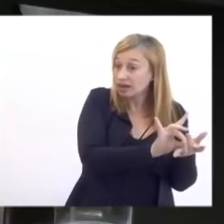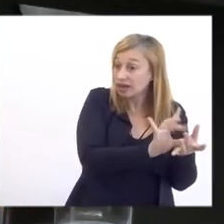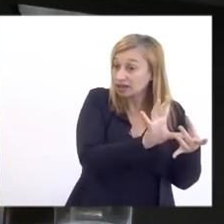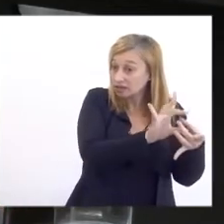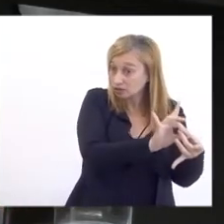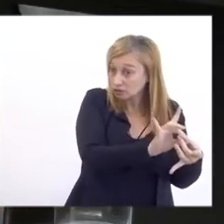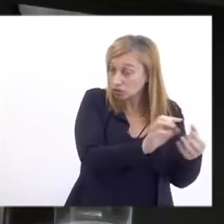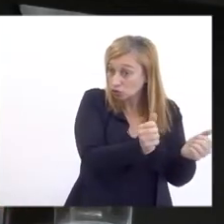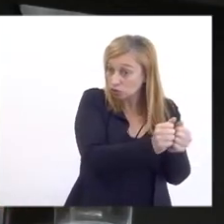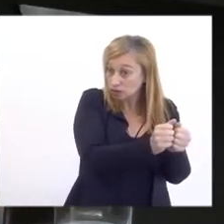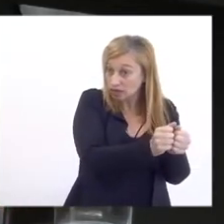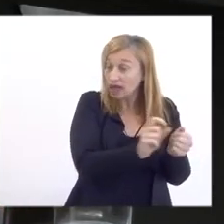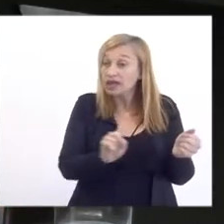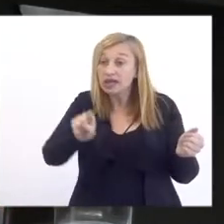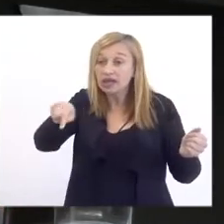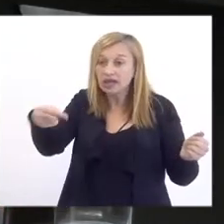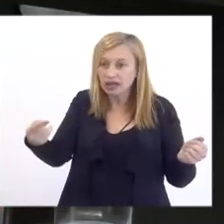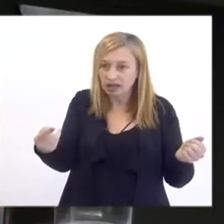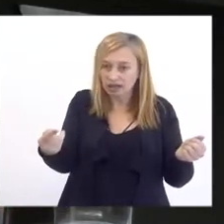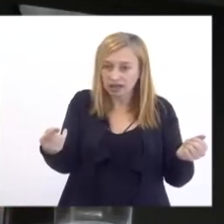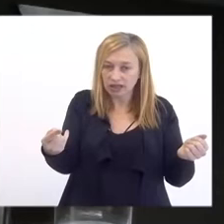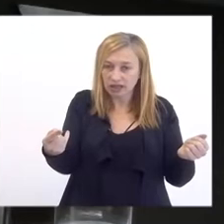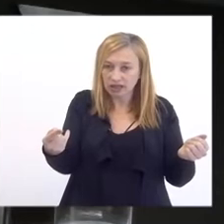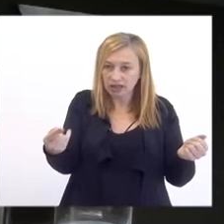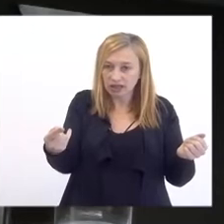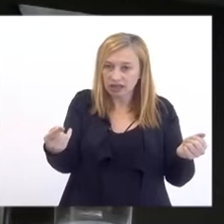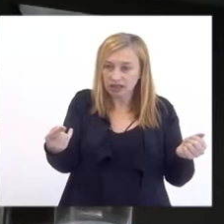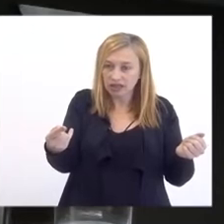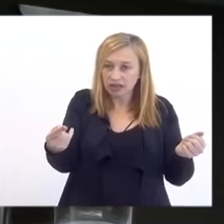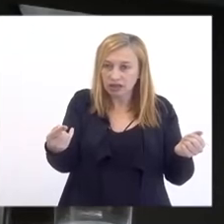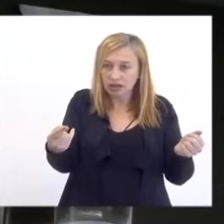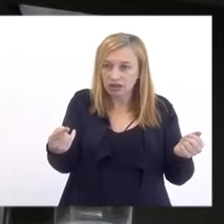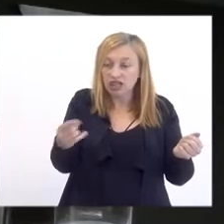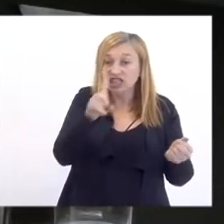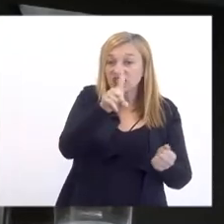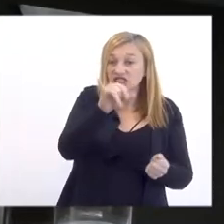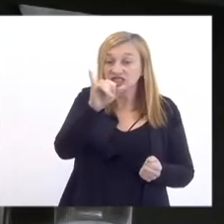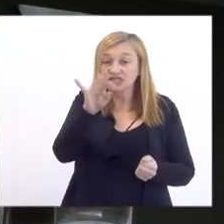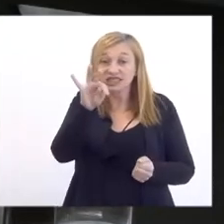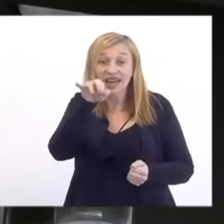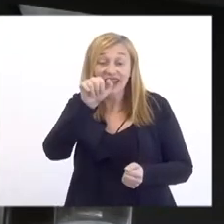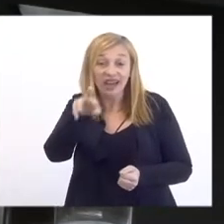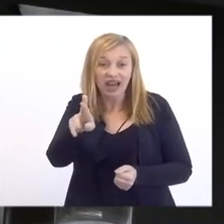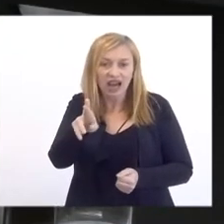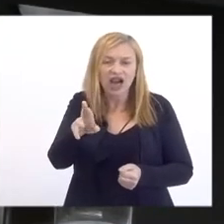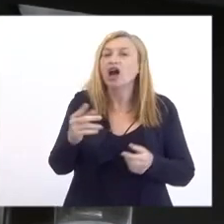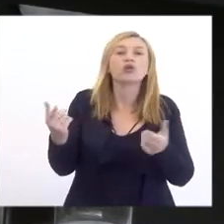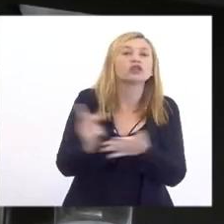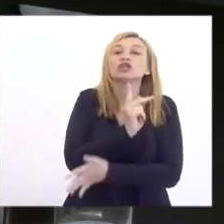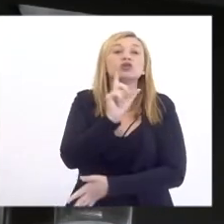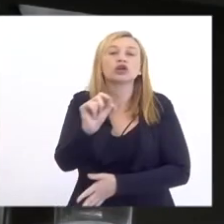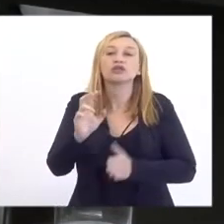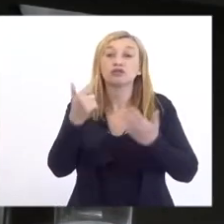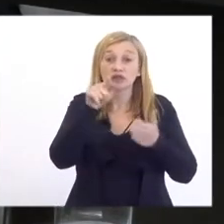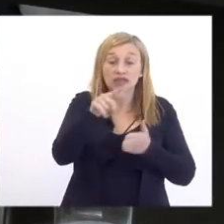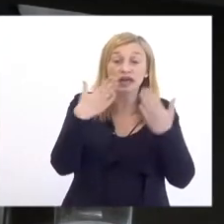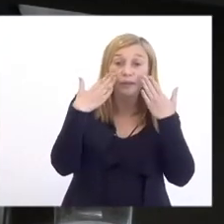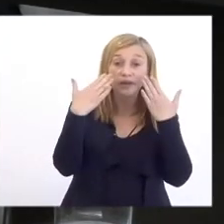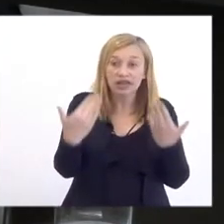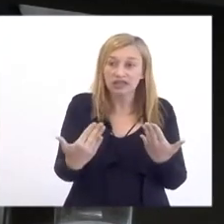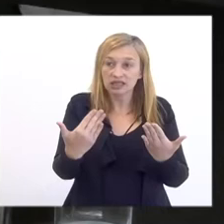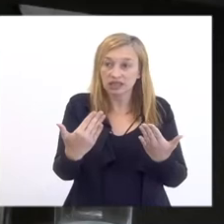e a outra é você destacar. O que que acontece quando você destaca? Você apresenta